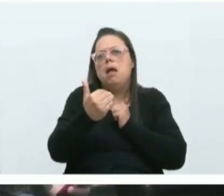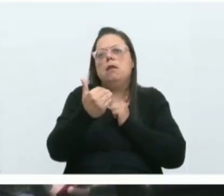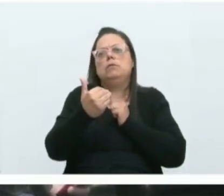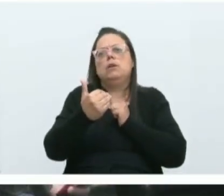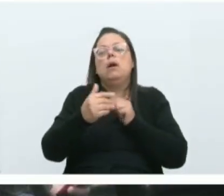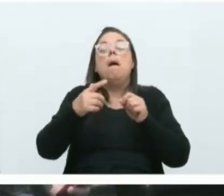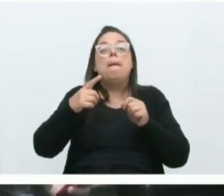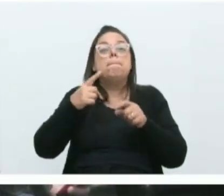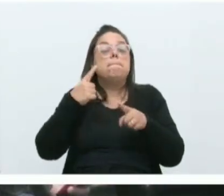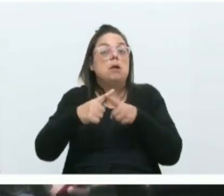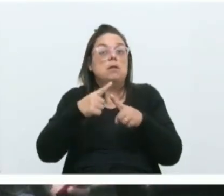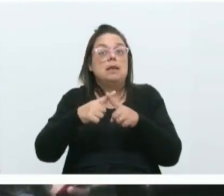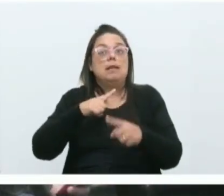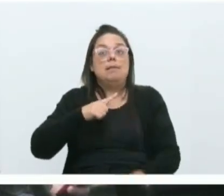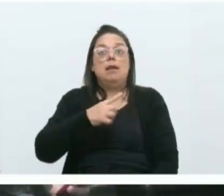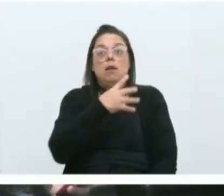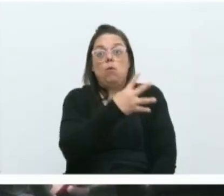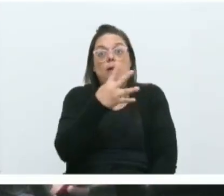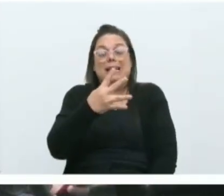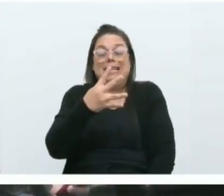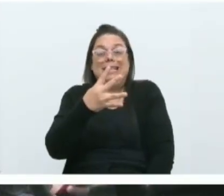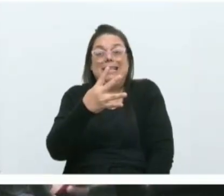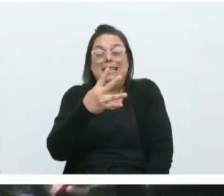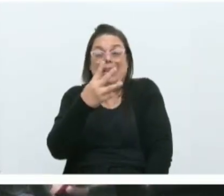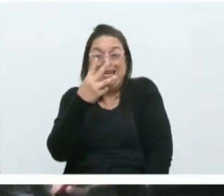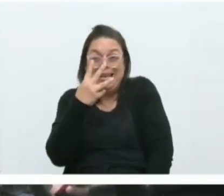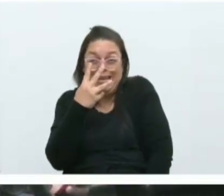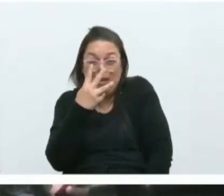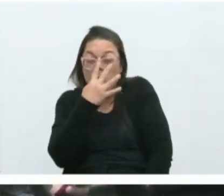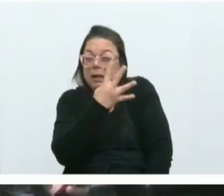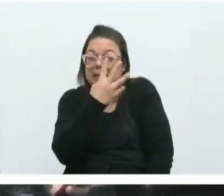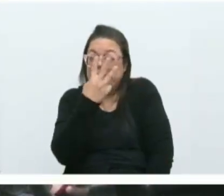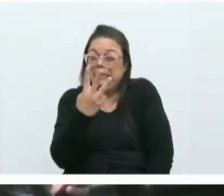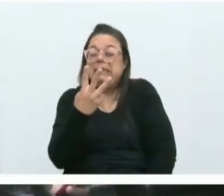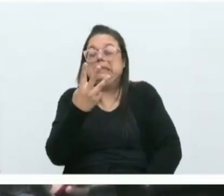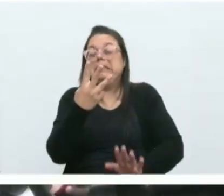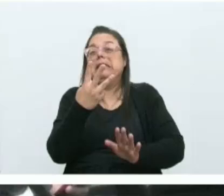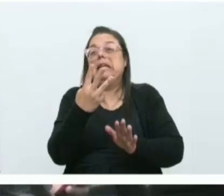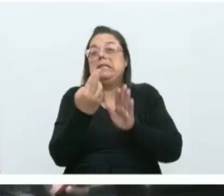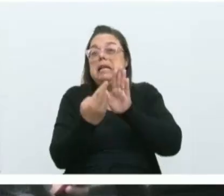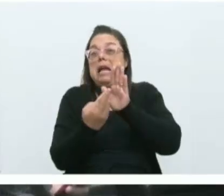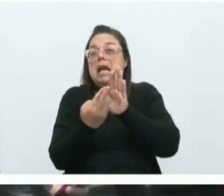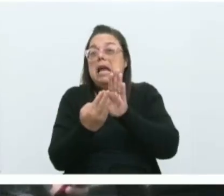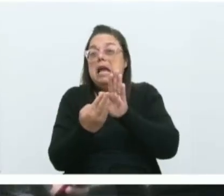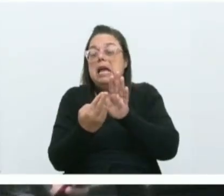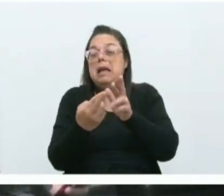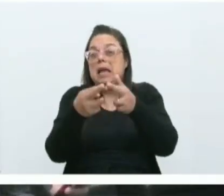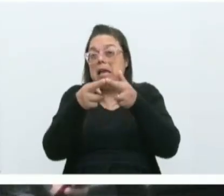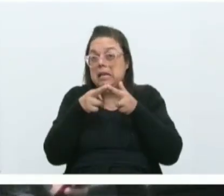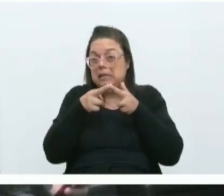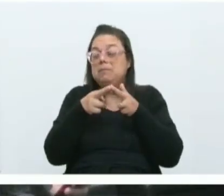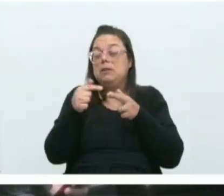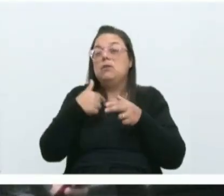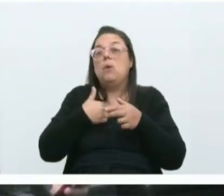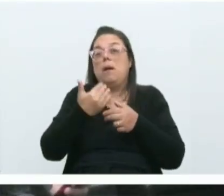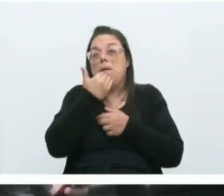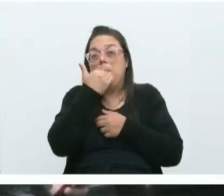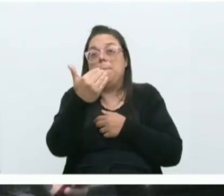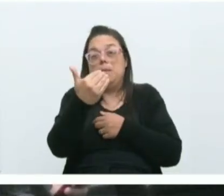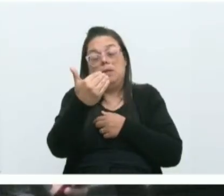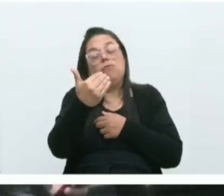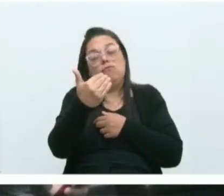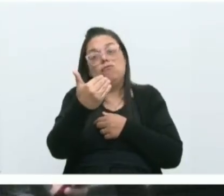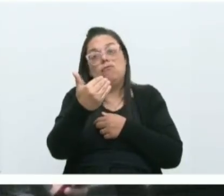tem 43 entre requerimentos e indicações dessa Câmara ao longo desses 40 anos, e aí eu quero pedir licença para dizer o